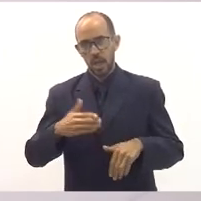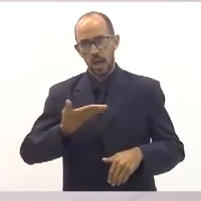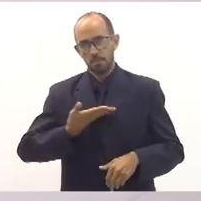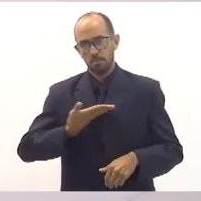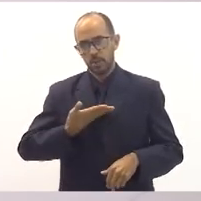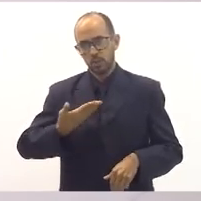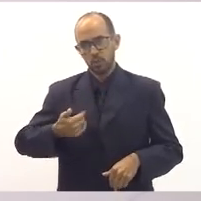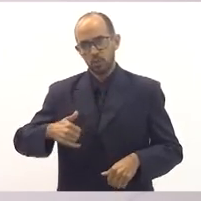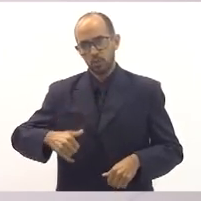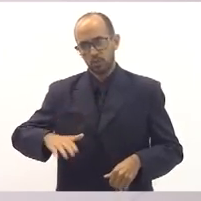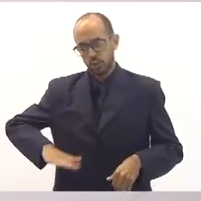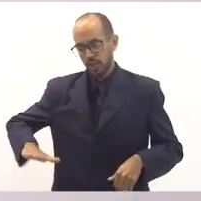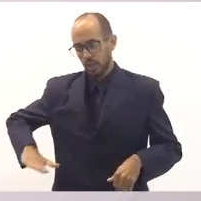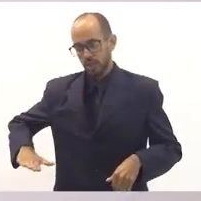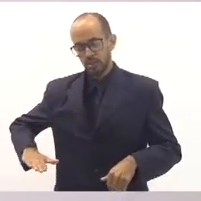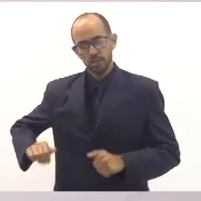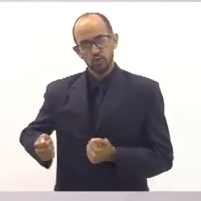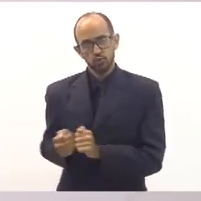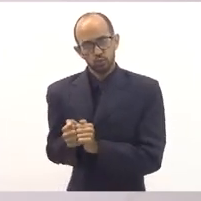infância entendi